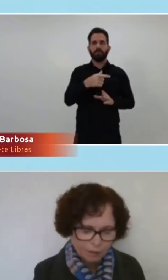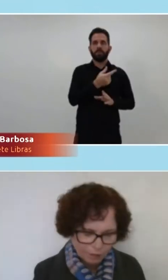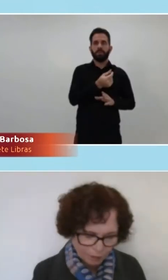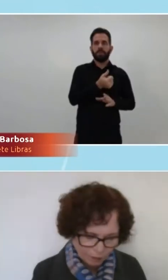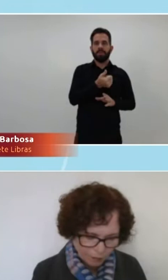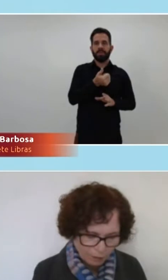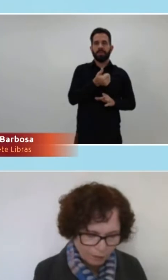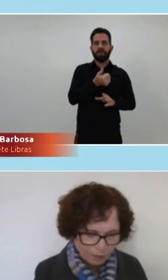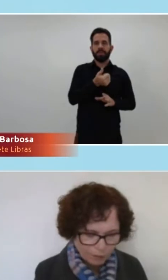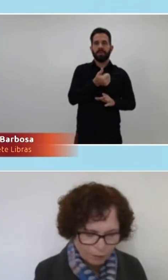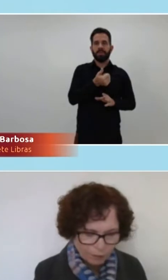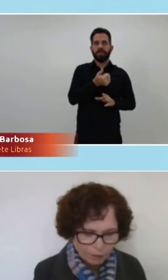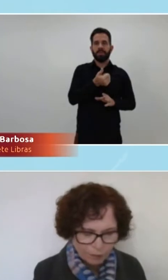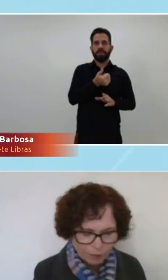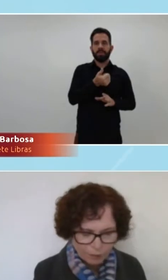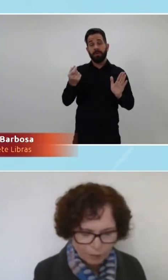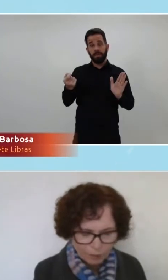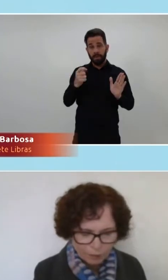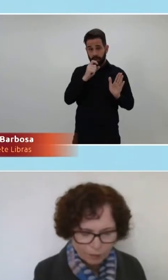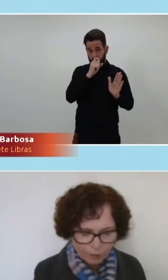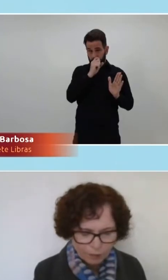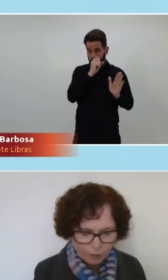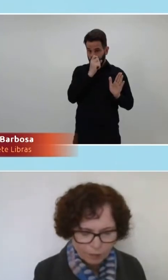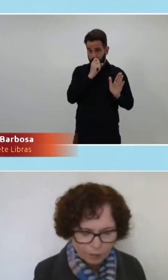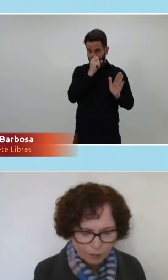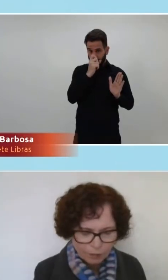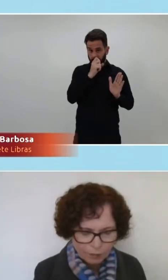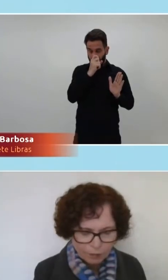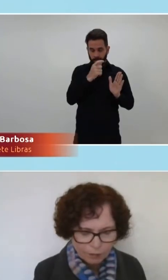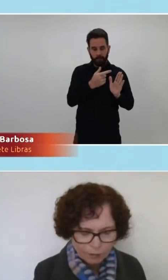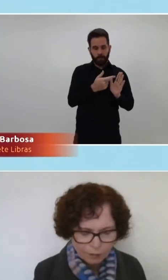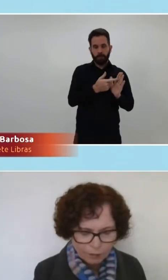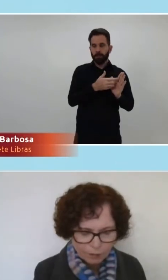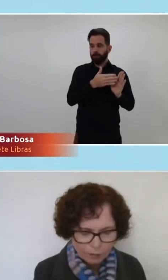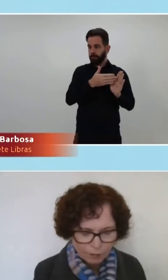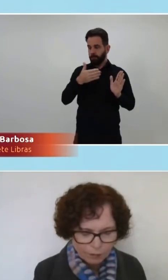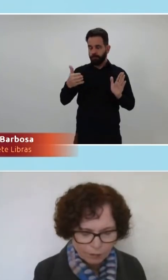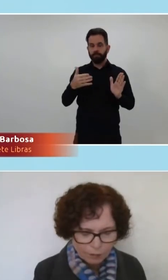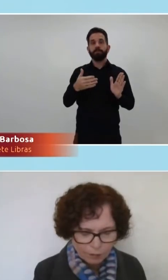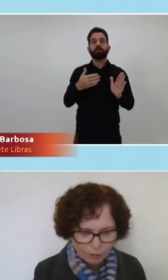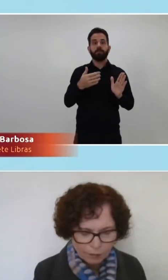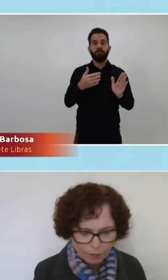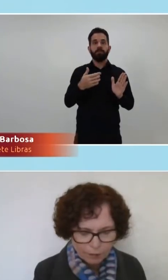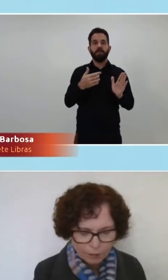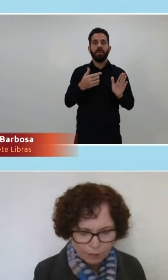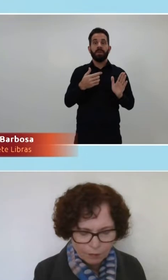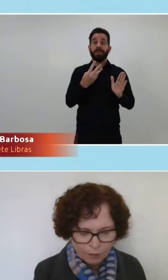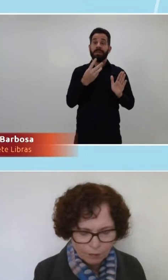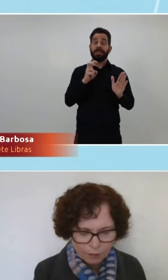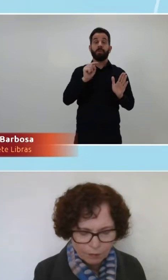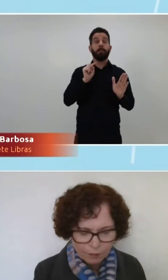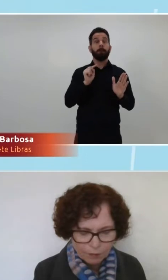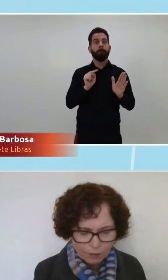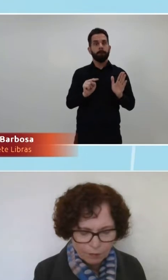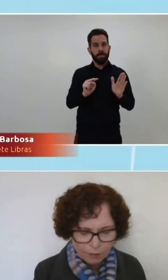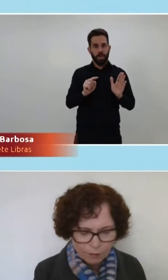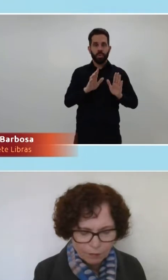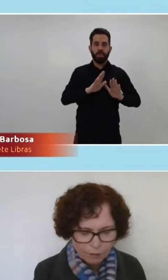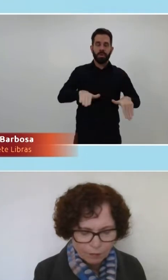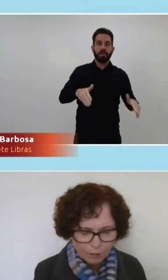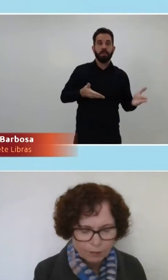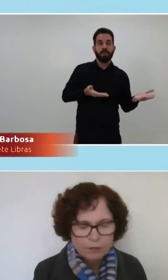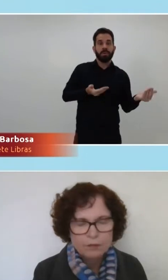2020, 35 mil crianças e adolescentes de 0 a 19 anos foram mortos de forma violenta no